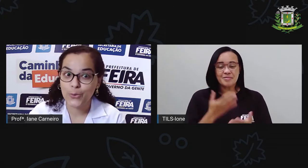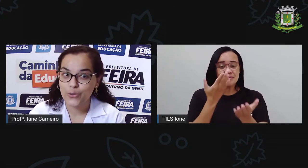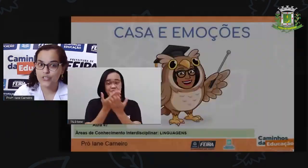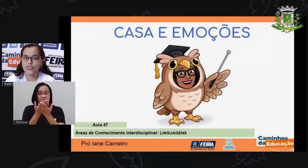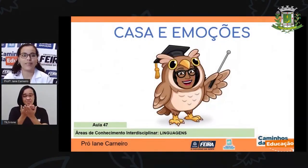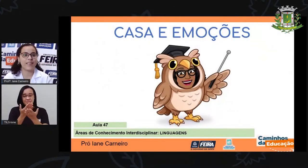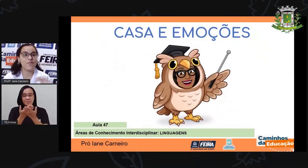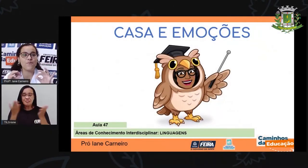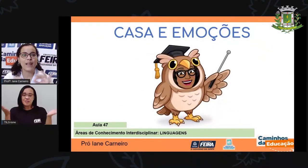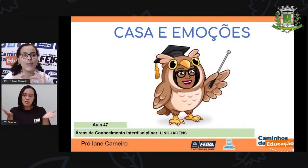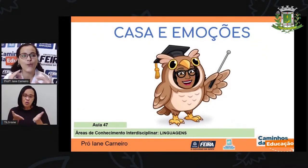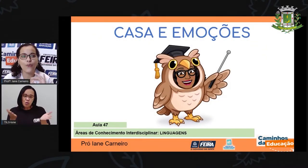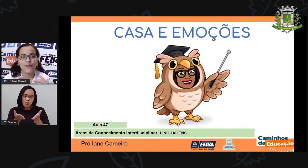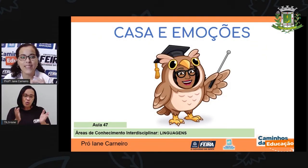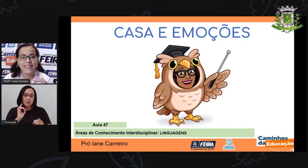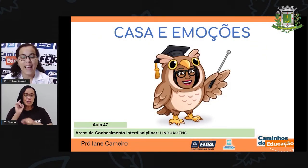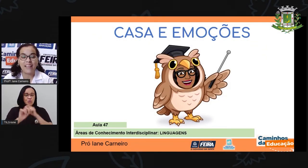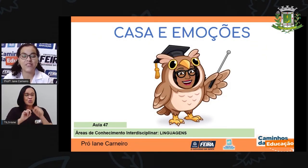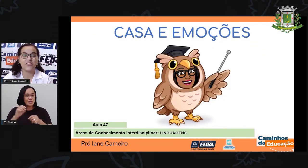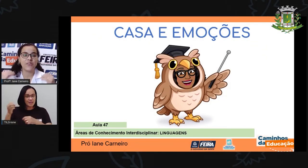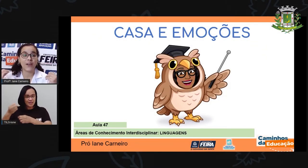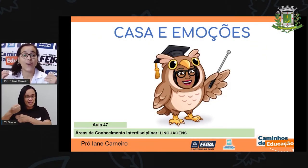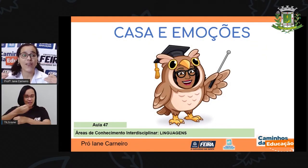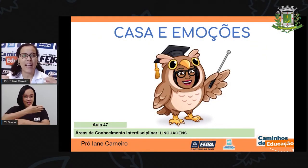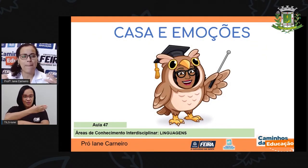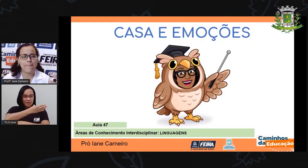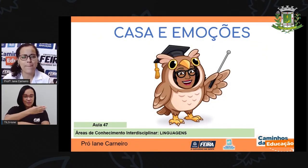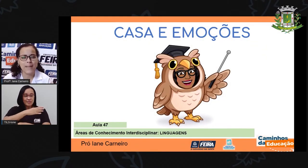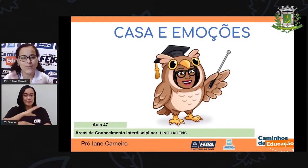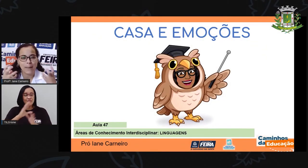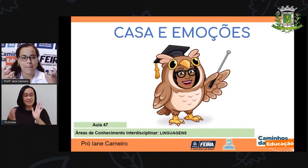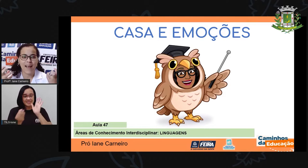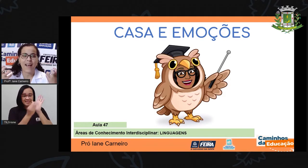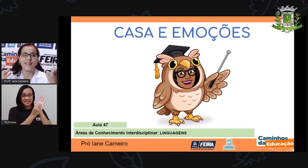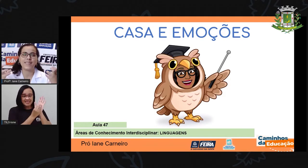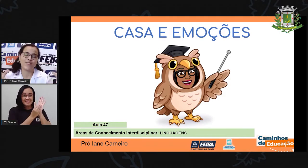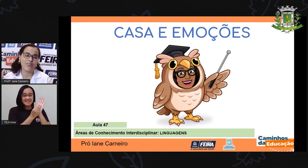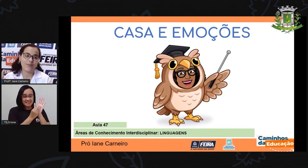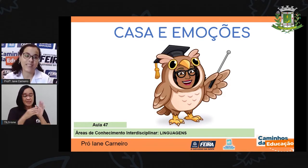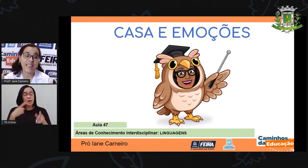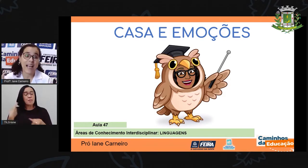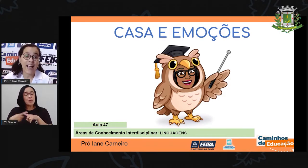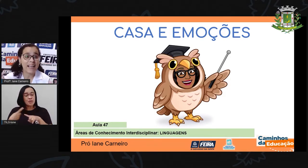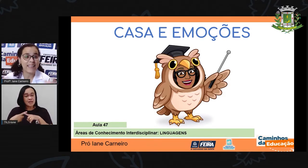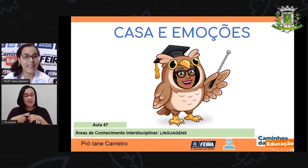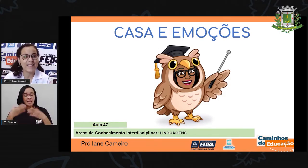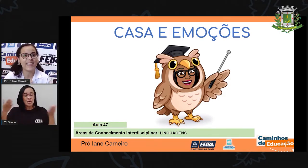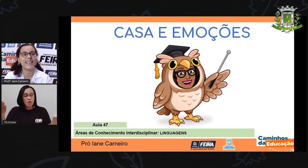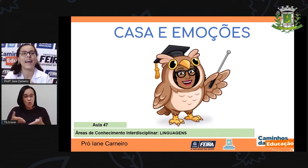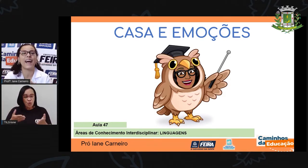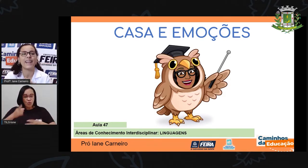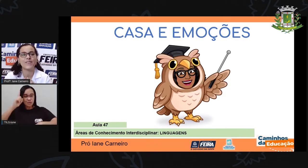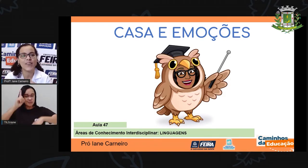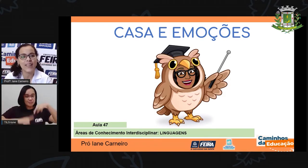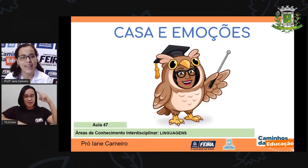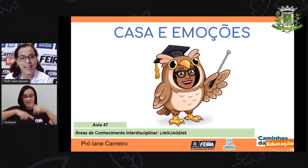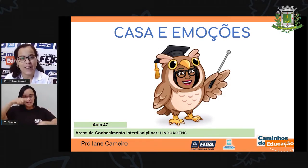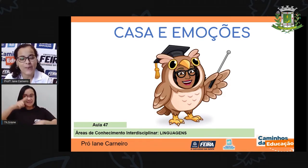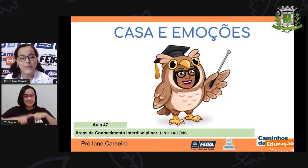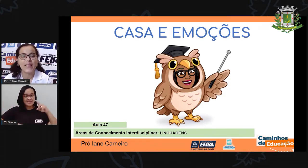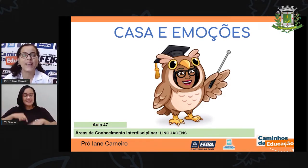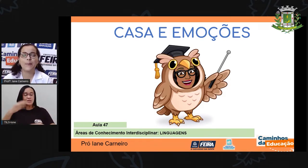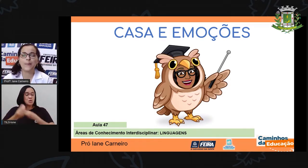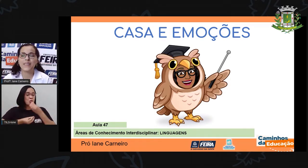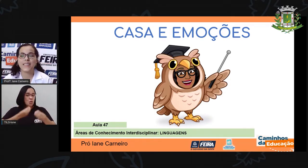de hoje tem uma novidade. A gente vai colocar a mão na massa, a gente vai fazer artesanato. Olha que